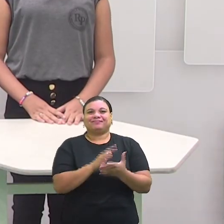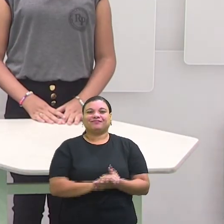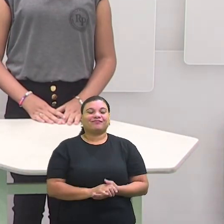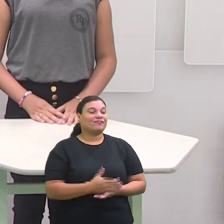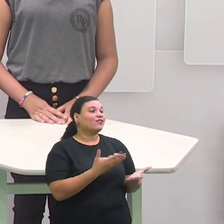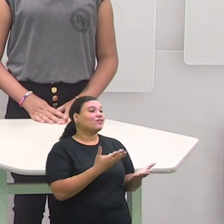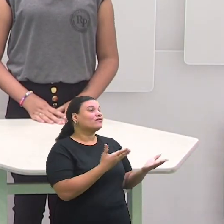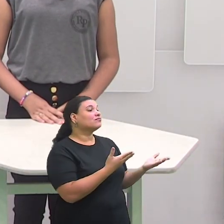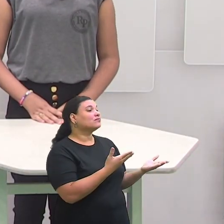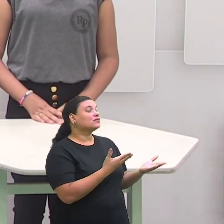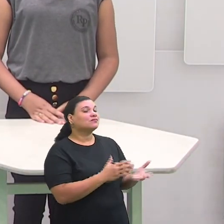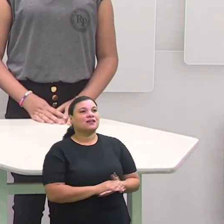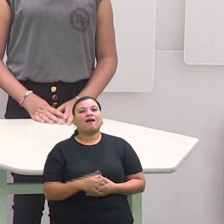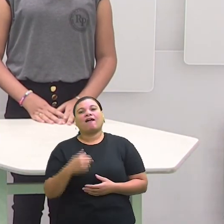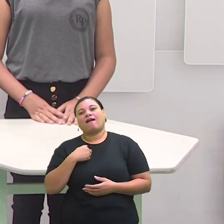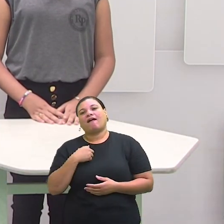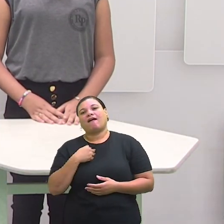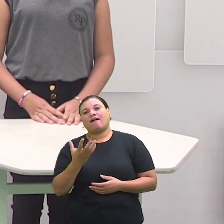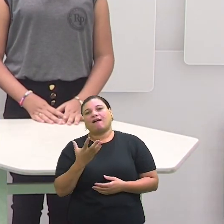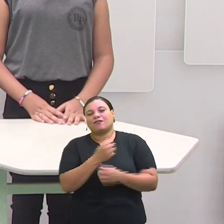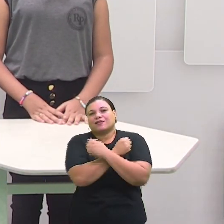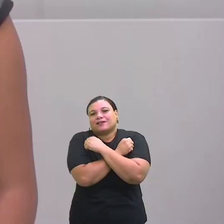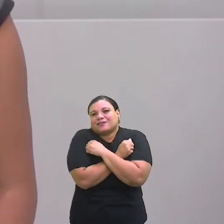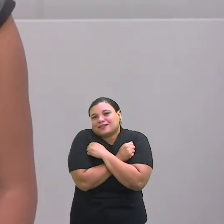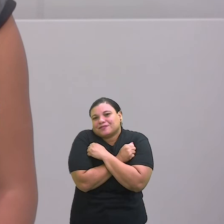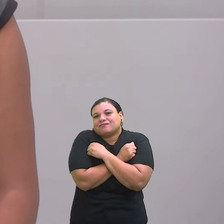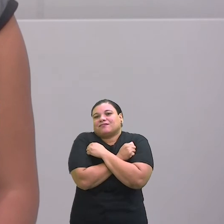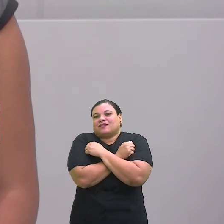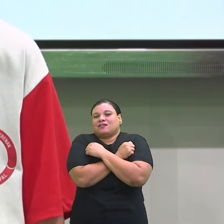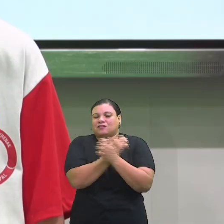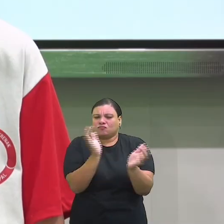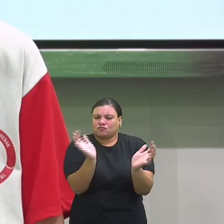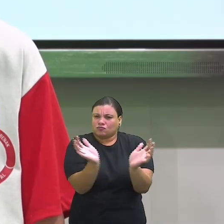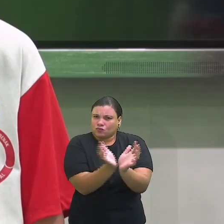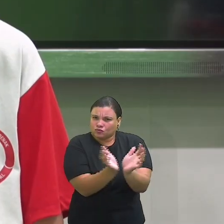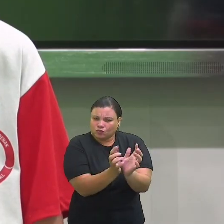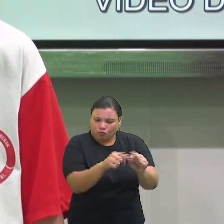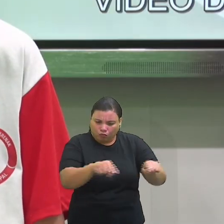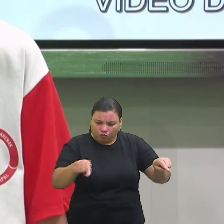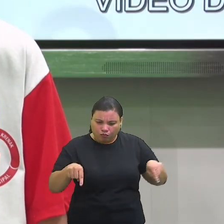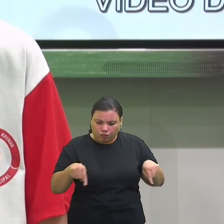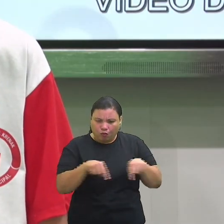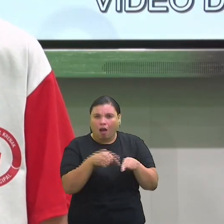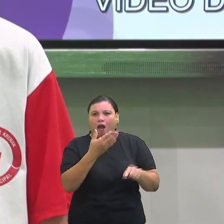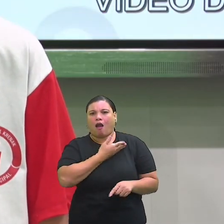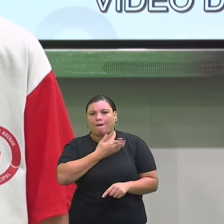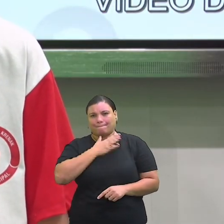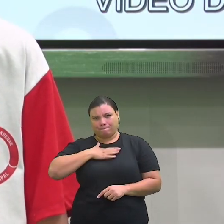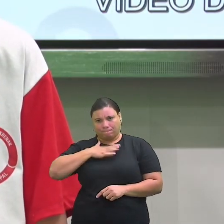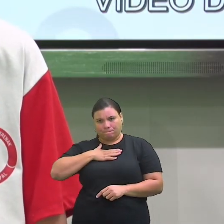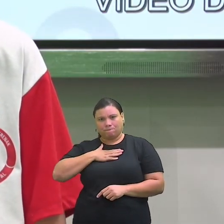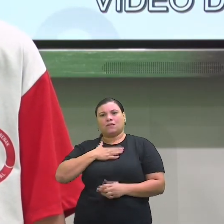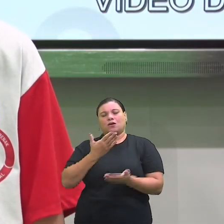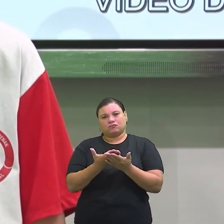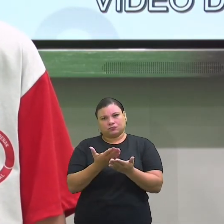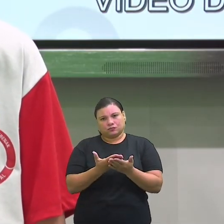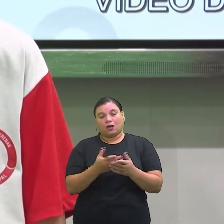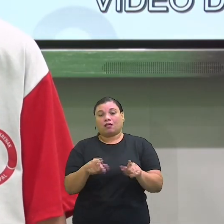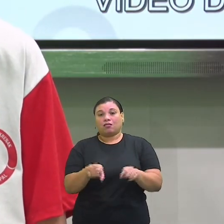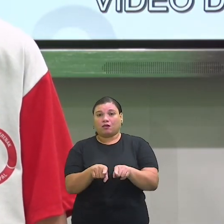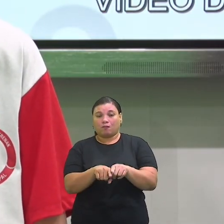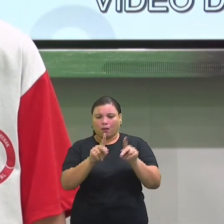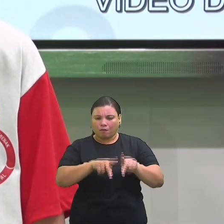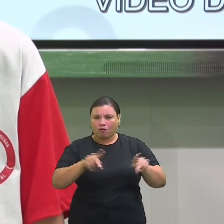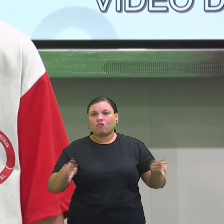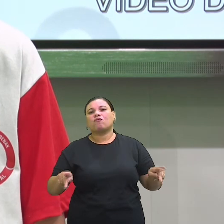Pedro? Mandar um abraço para minha turma, né, que está me assistindo, minha professora e todos os meus colegas